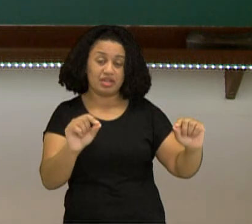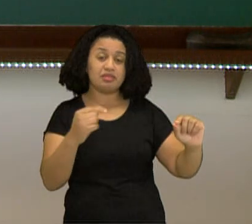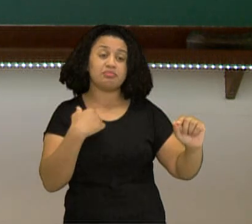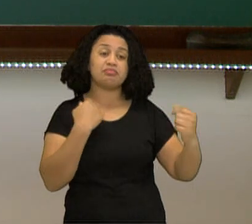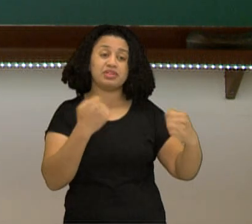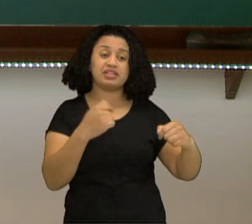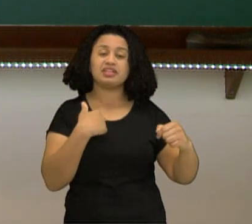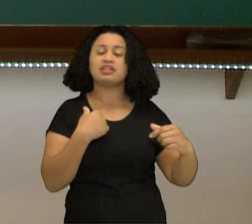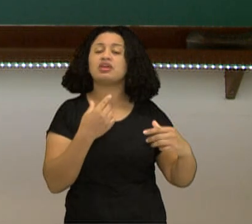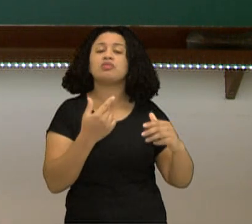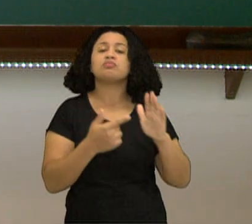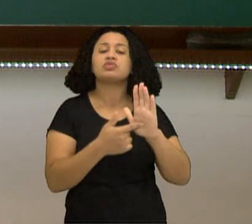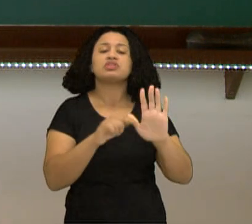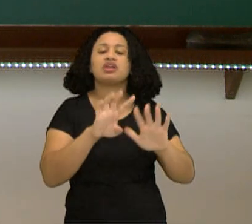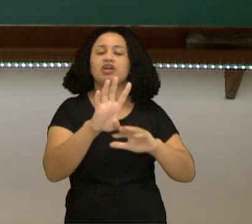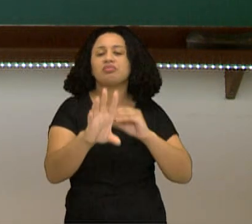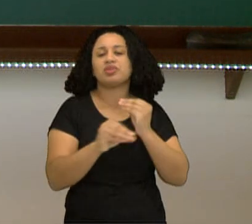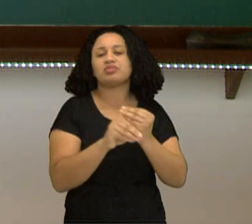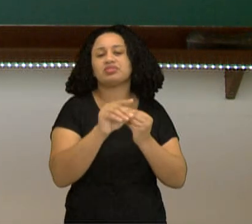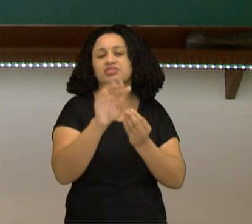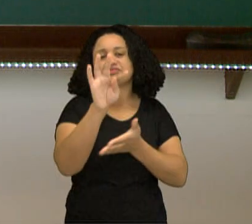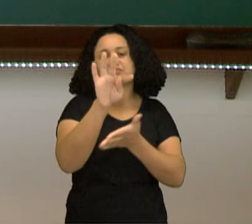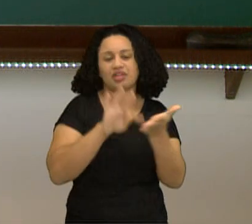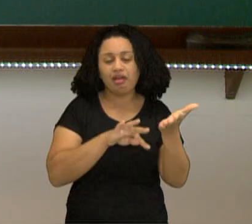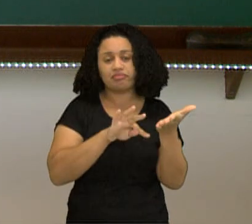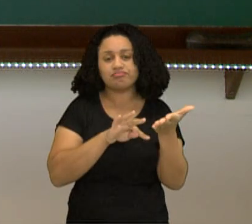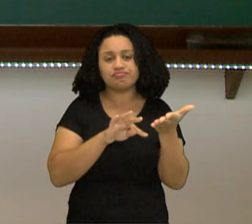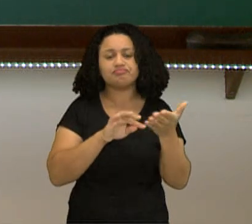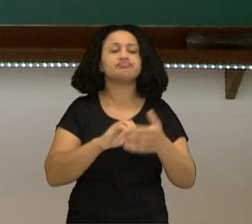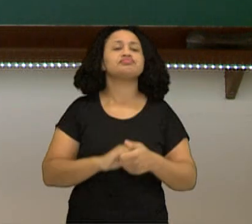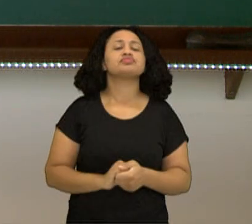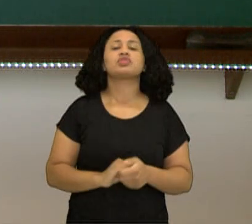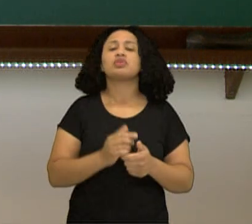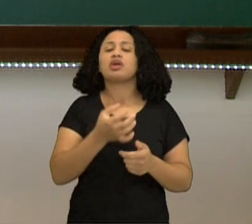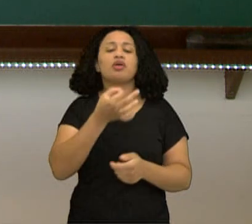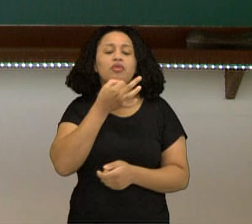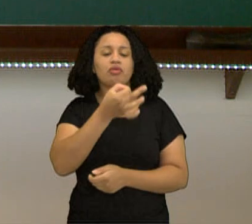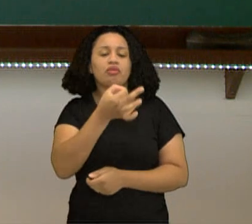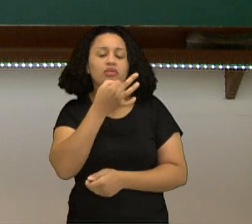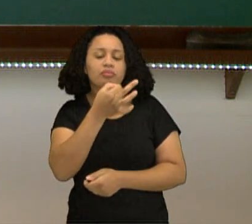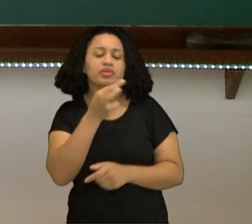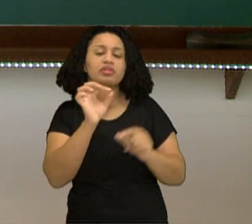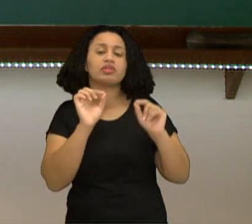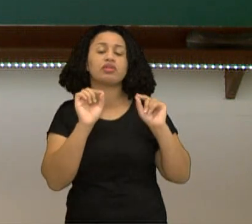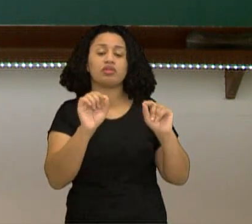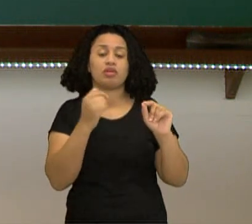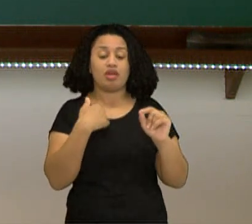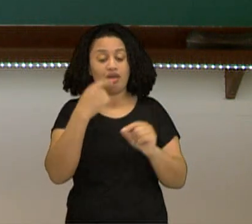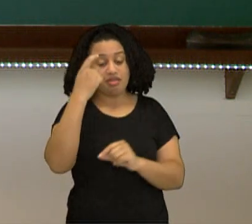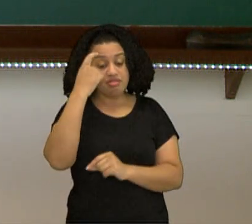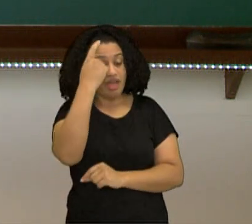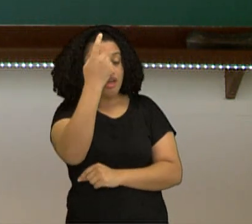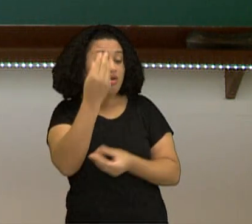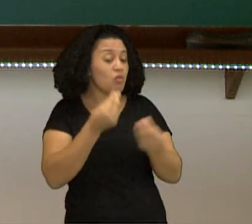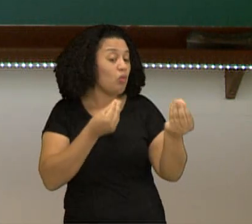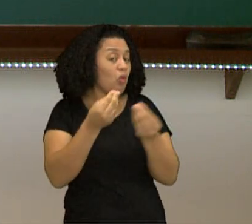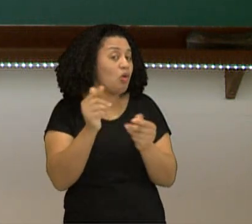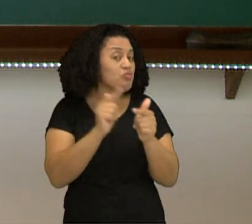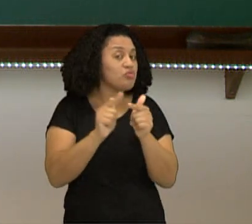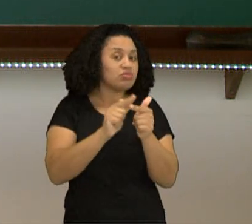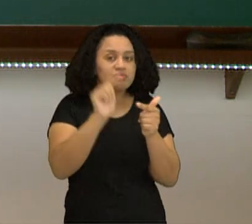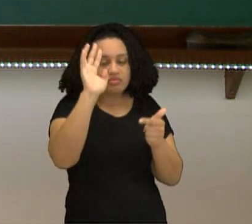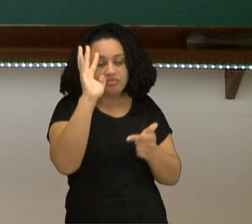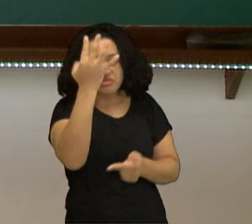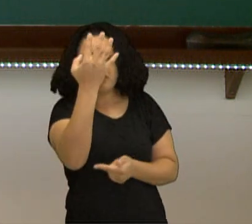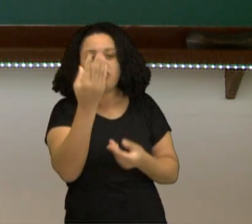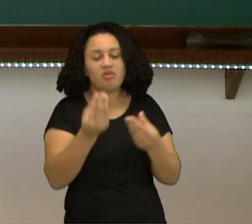ali no finalzinho, na conclusão do seu texto, uma opinião ali, uma ideia de solução para o